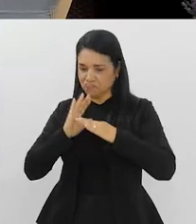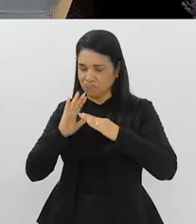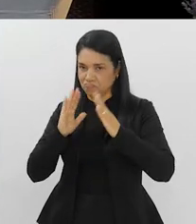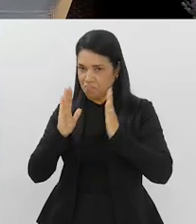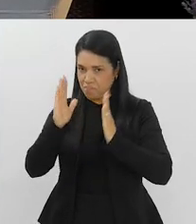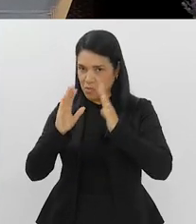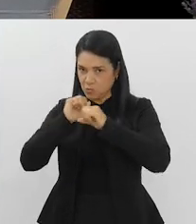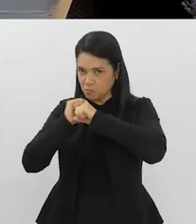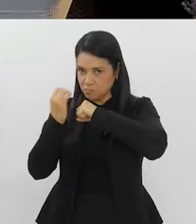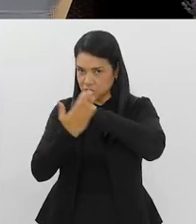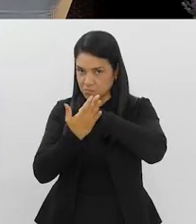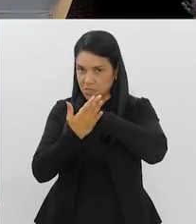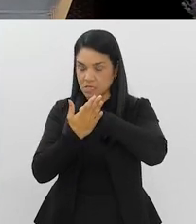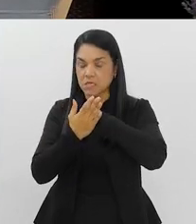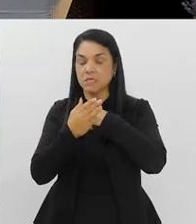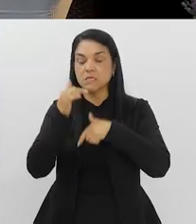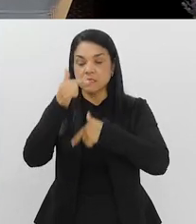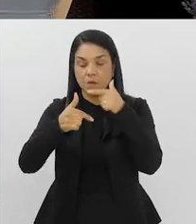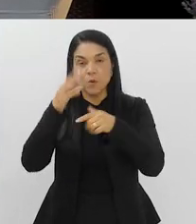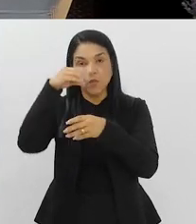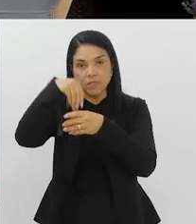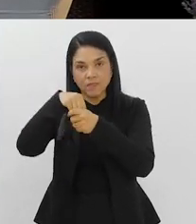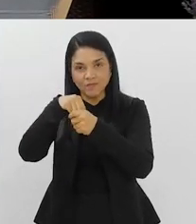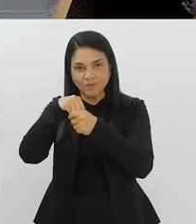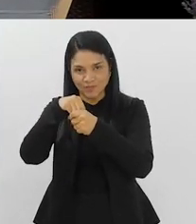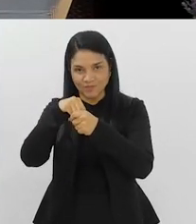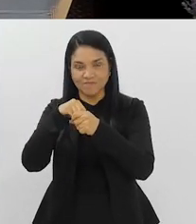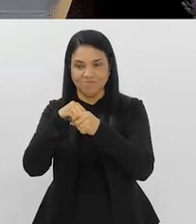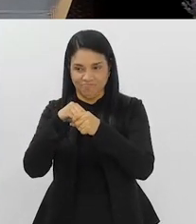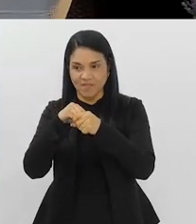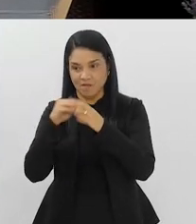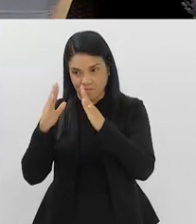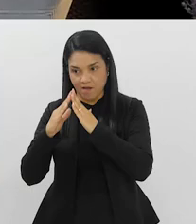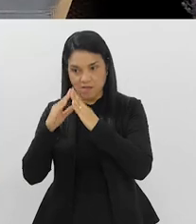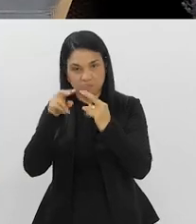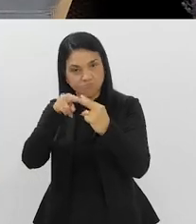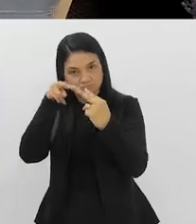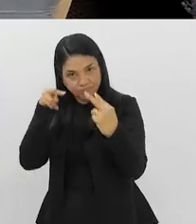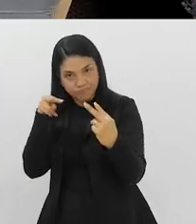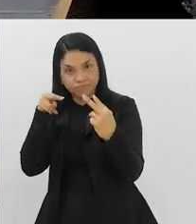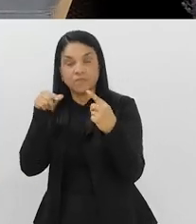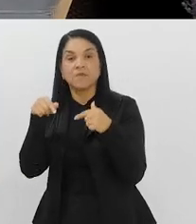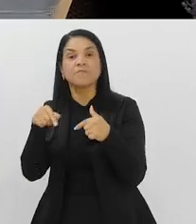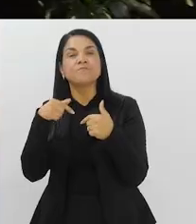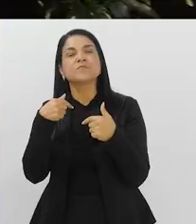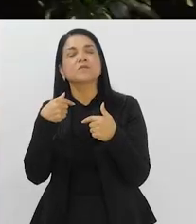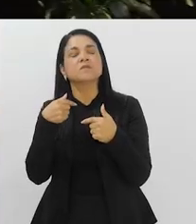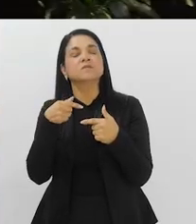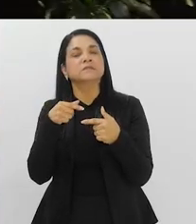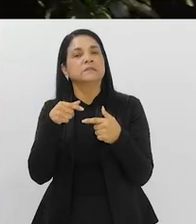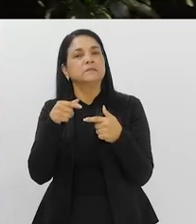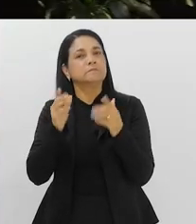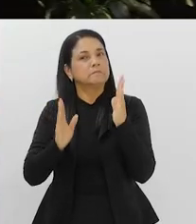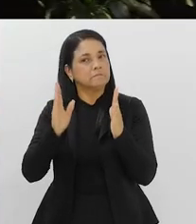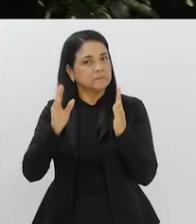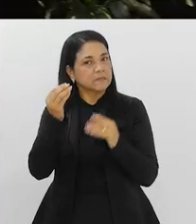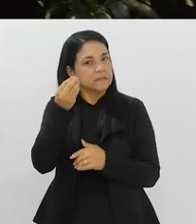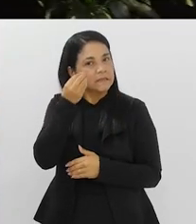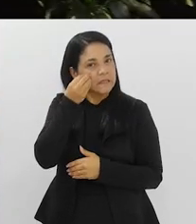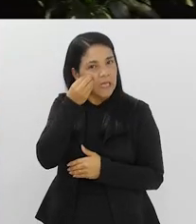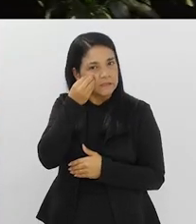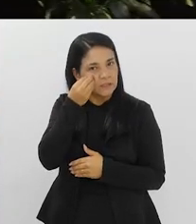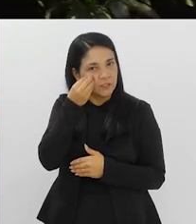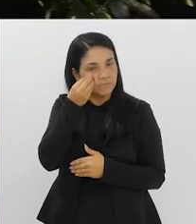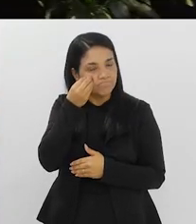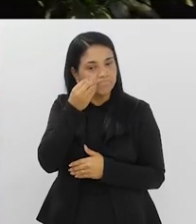a pandemia, né? Que foi um período em que a gente teve que trabalhar dentro de casa, né? Talvez tenha sido